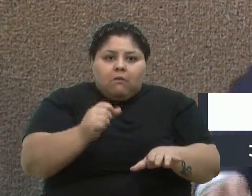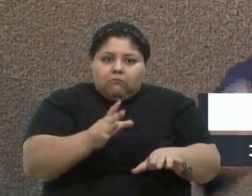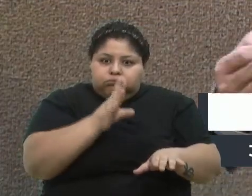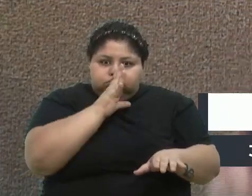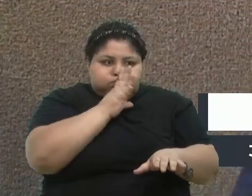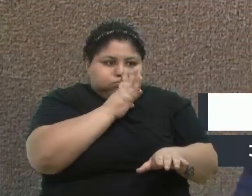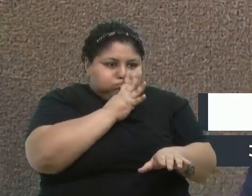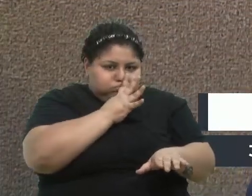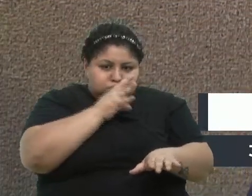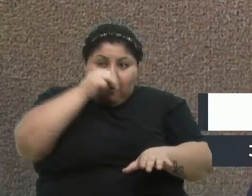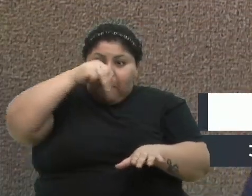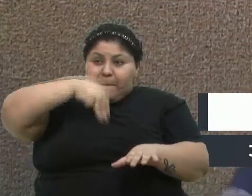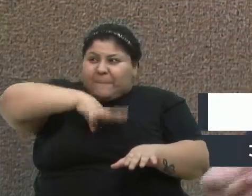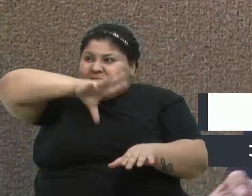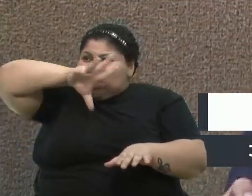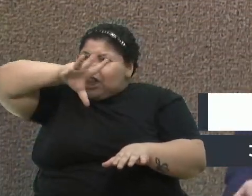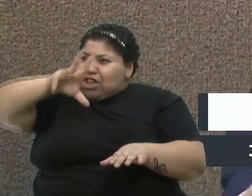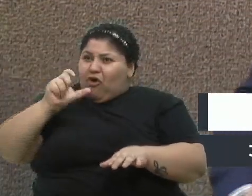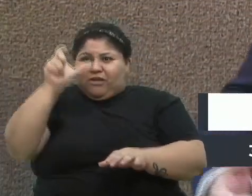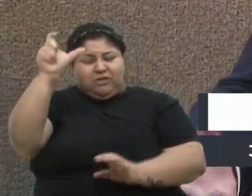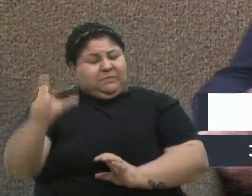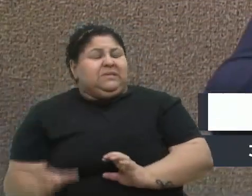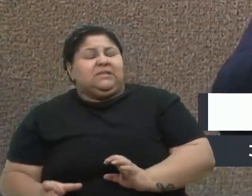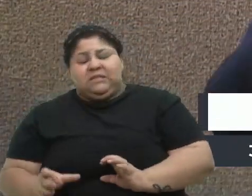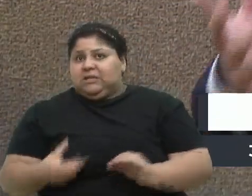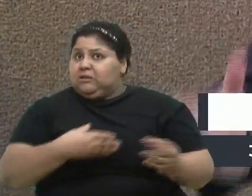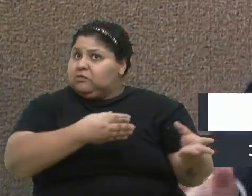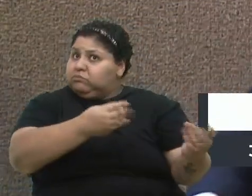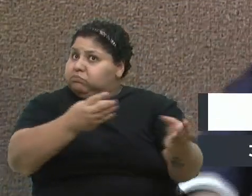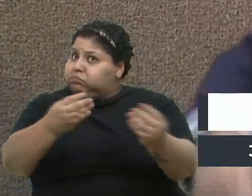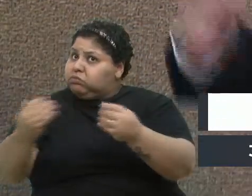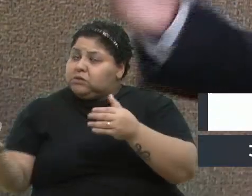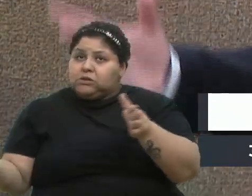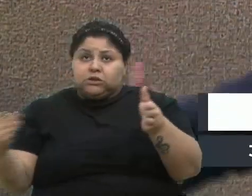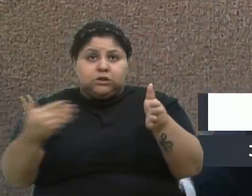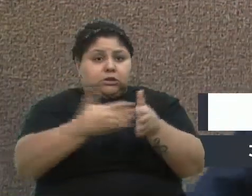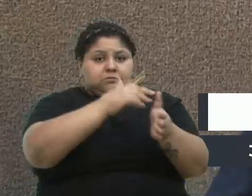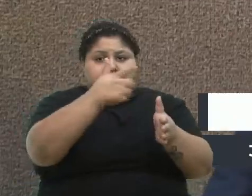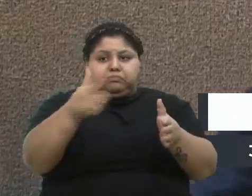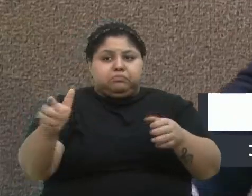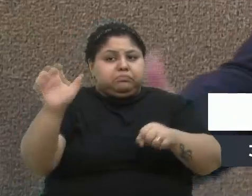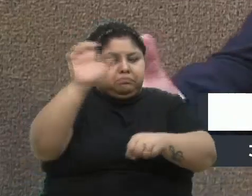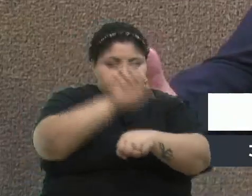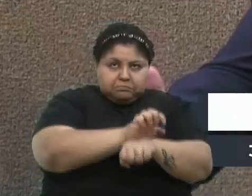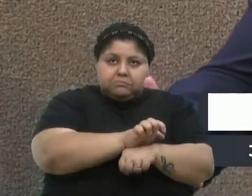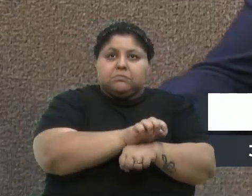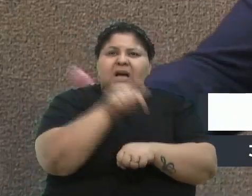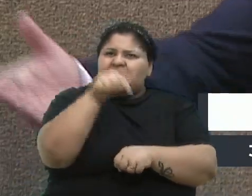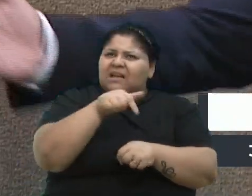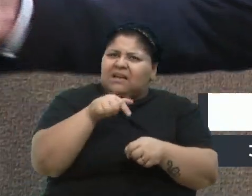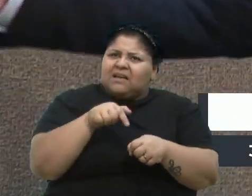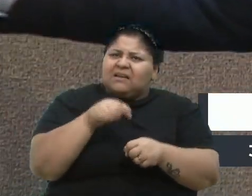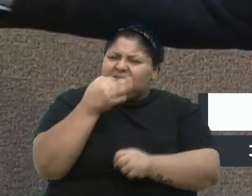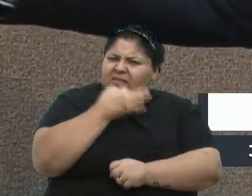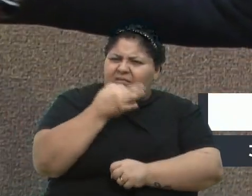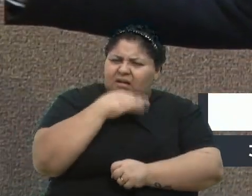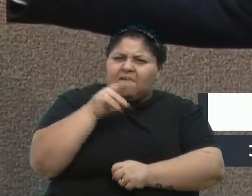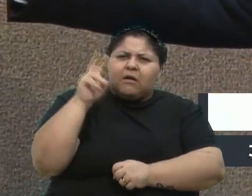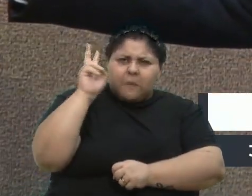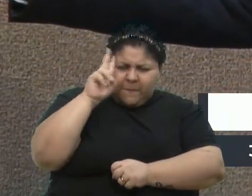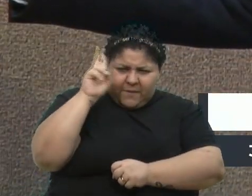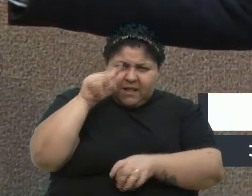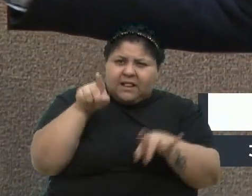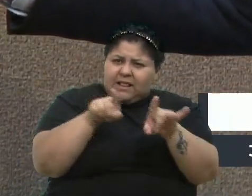Eram milhões de pessoas, e muitas vindas de outros estados, enfim. E aqui em Caxias também me lembro dessa questão